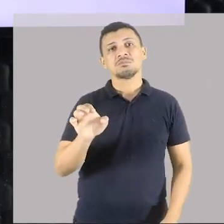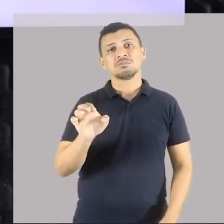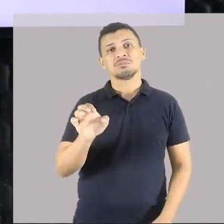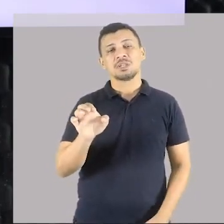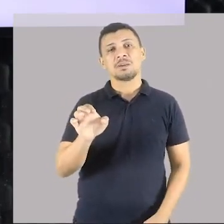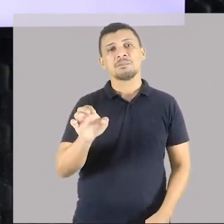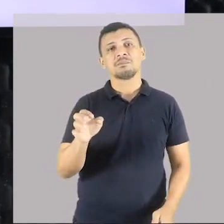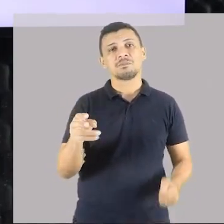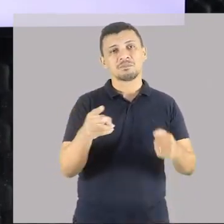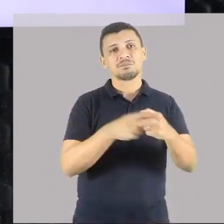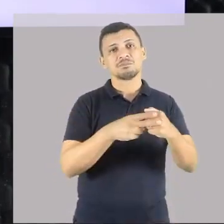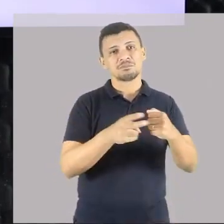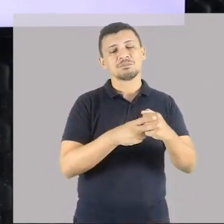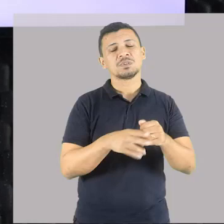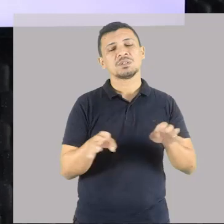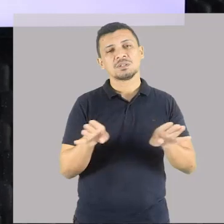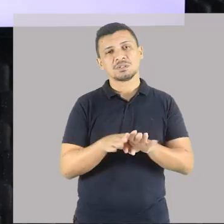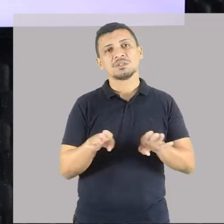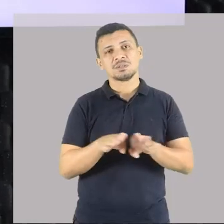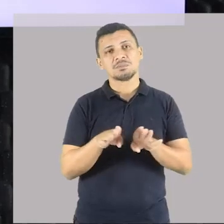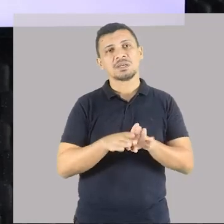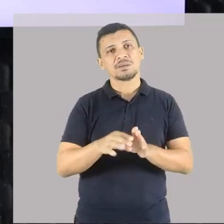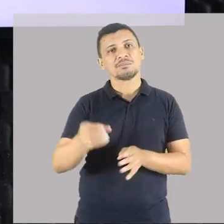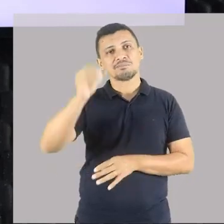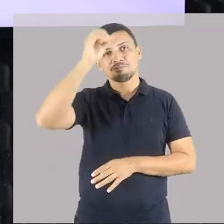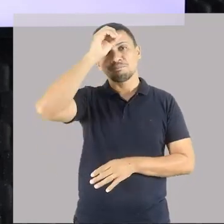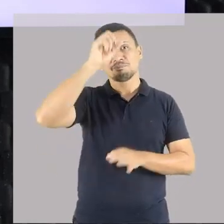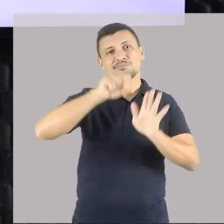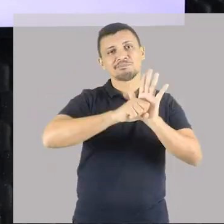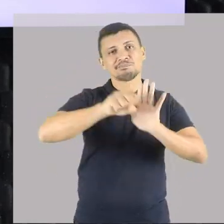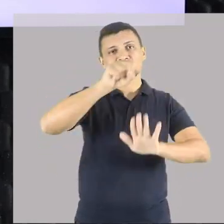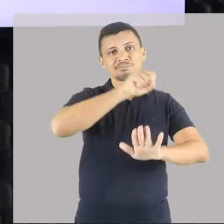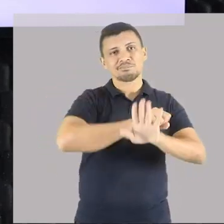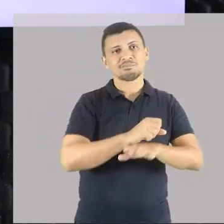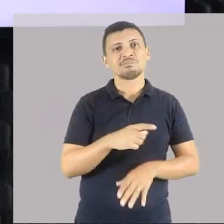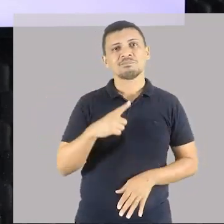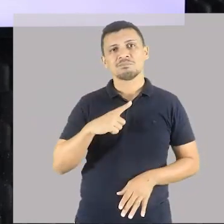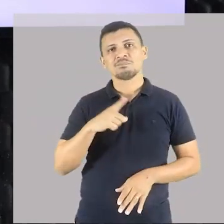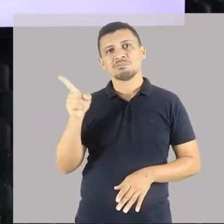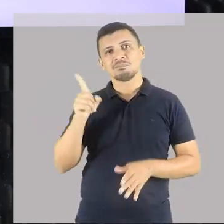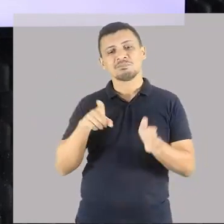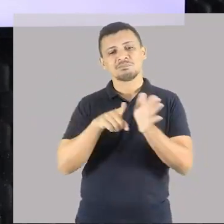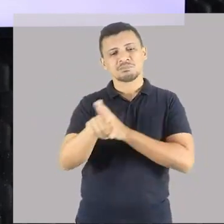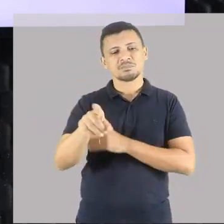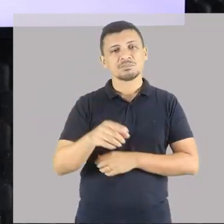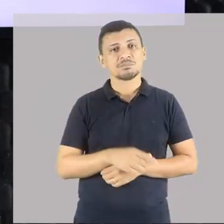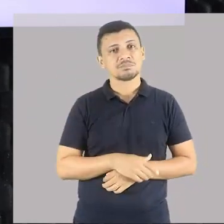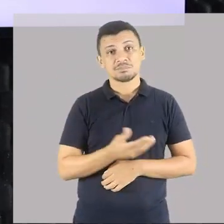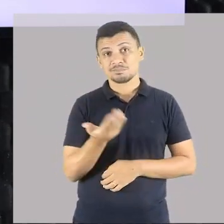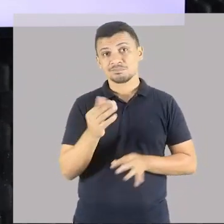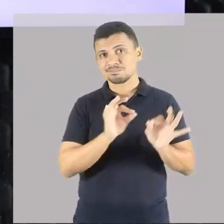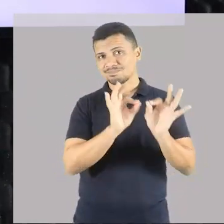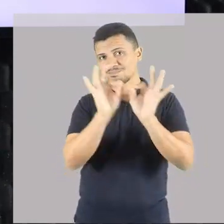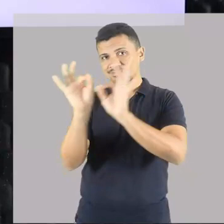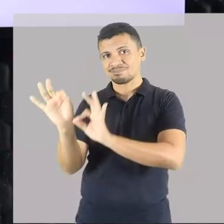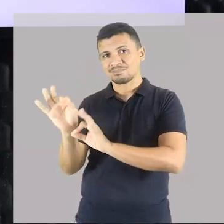do sujeito. Também é uma forma de indeterminar, que é o que está aqui nessa questão. Então, vamos lá, acompanhe aqui comigo. Depois nós vamos ver em